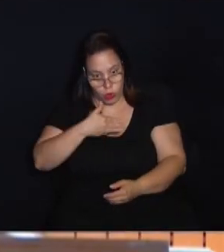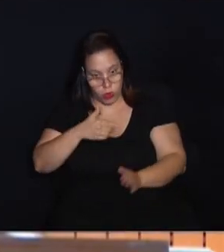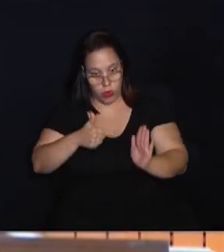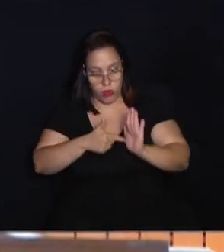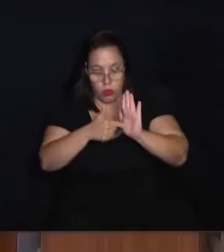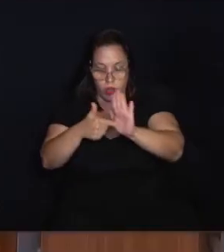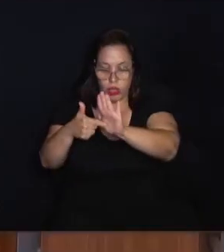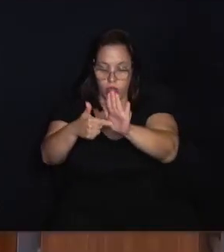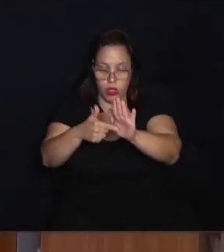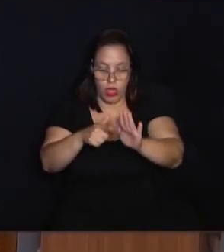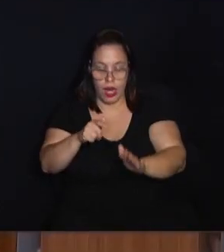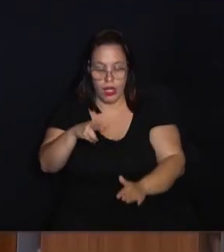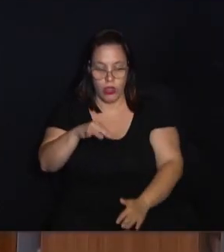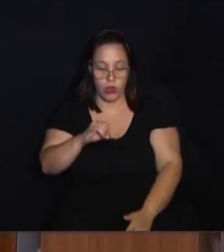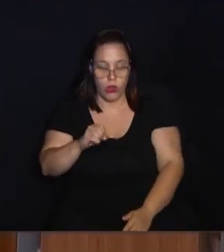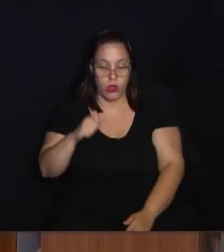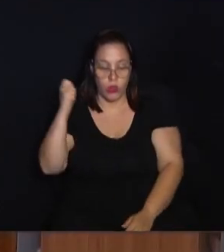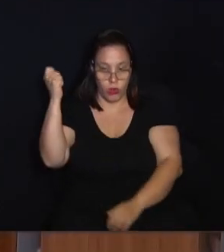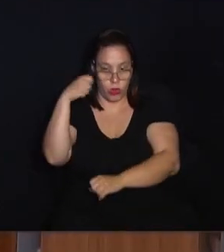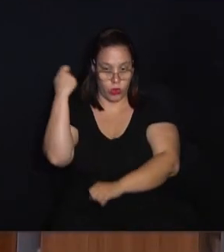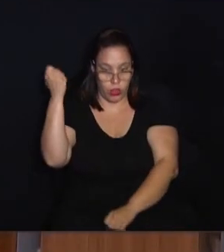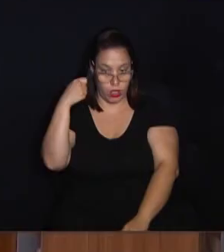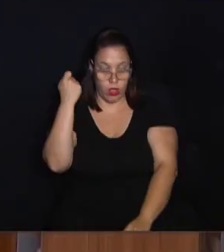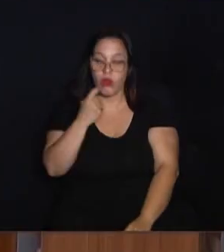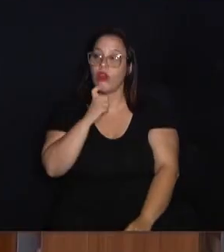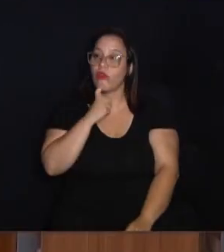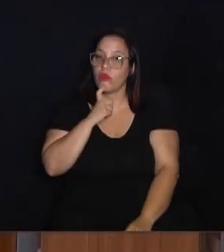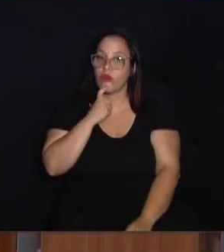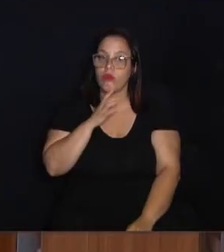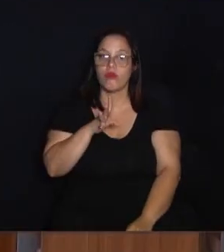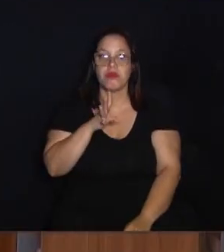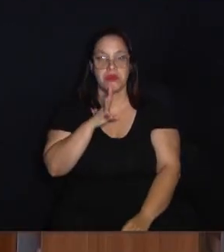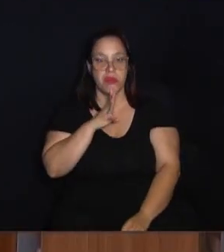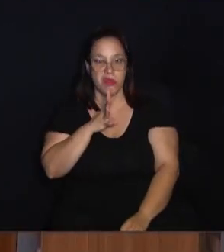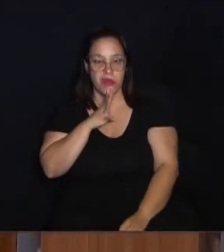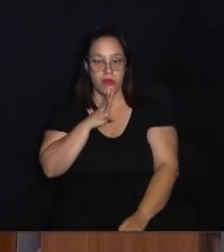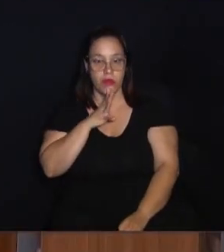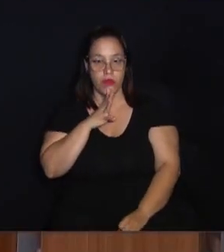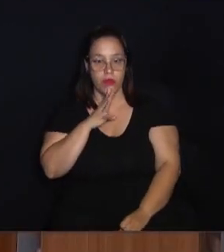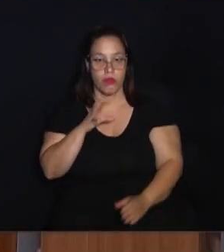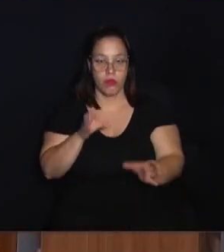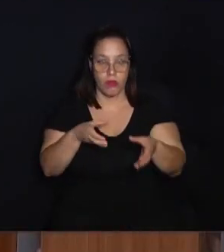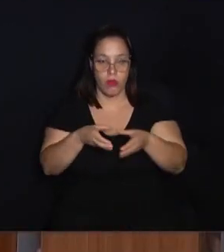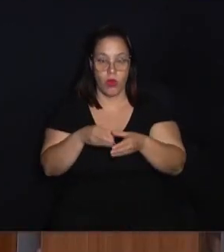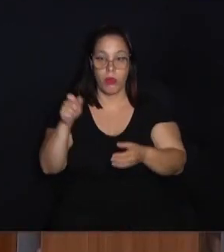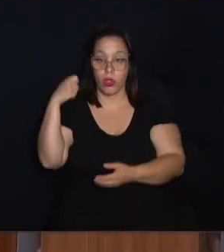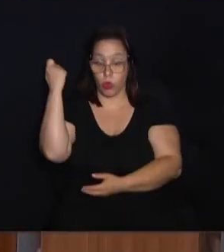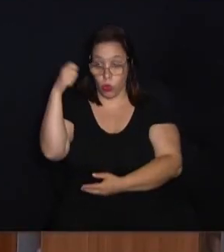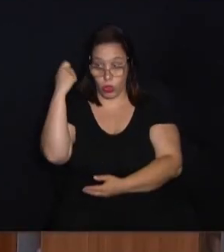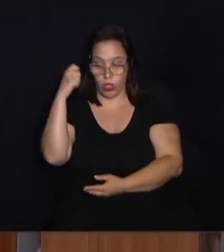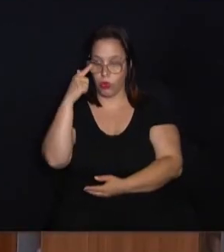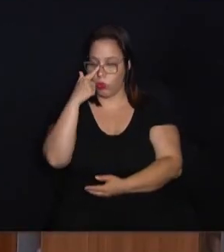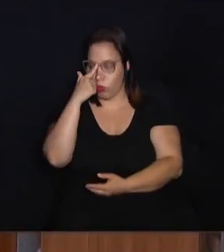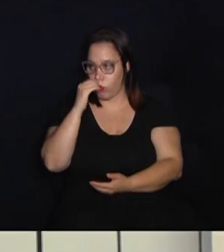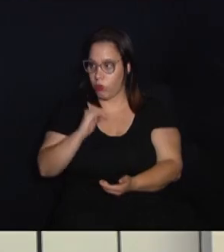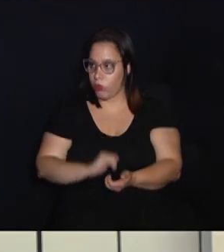Exposições, Leilões e Rodeio em Campinas, conhecida como a Comissão do Rodeio.